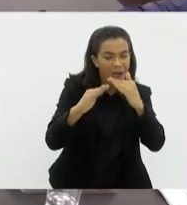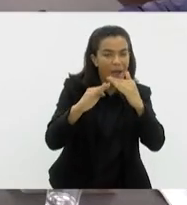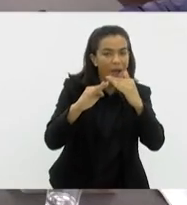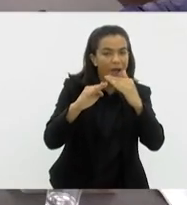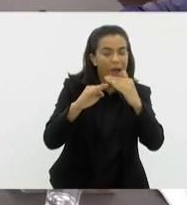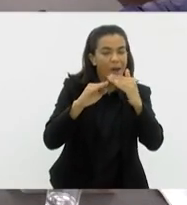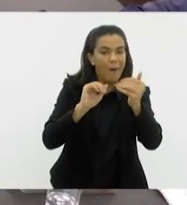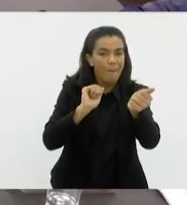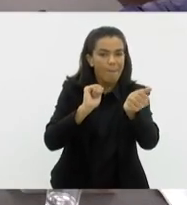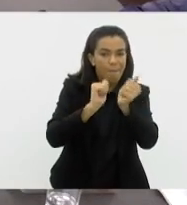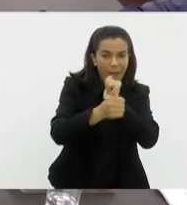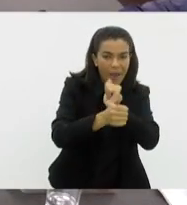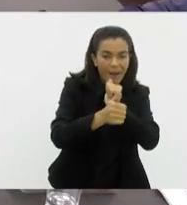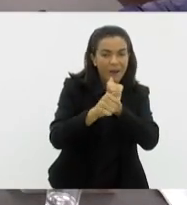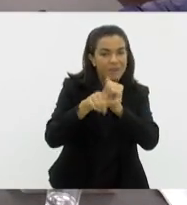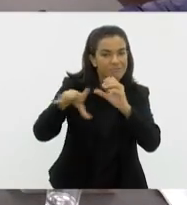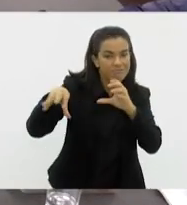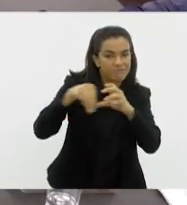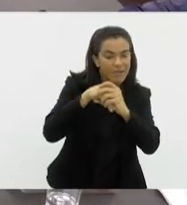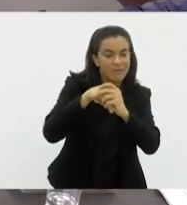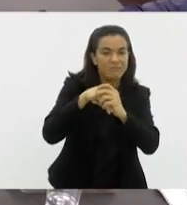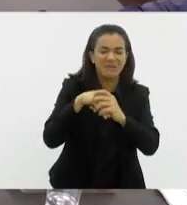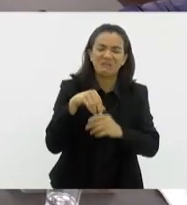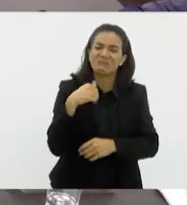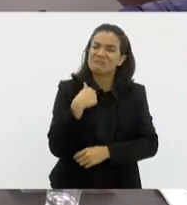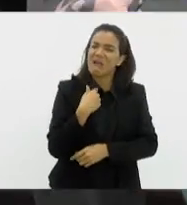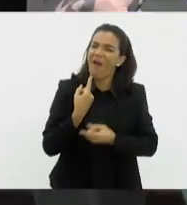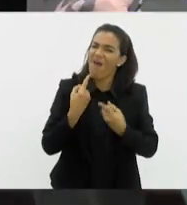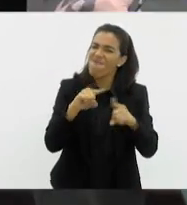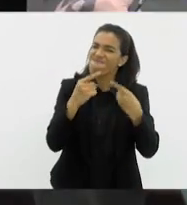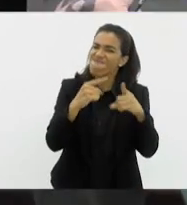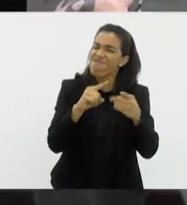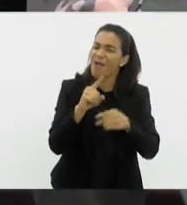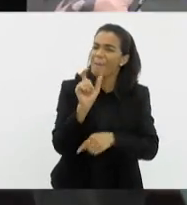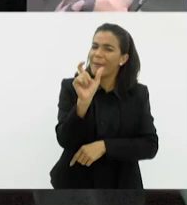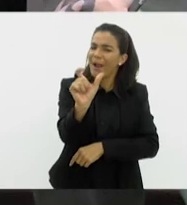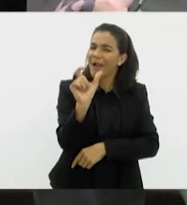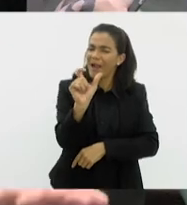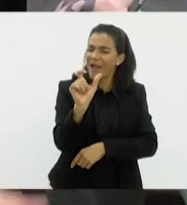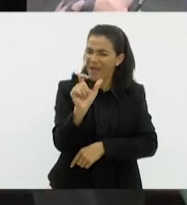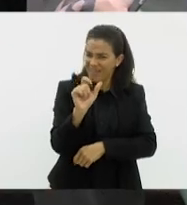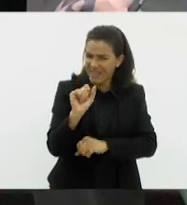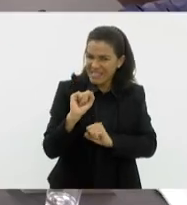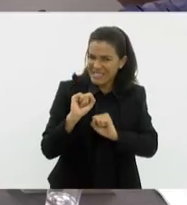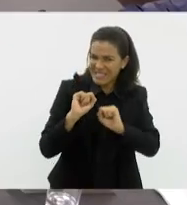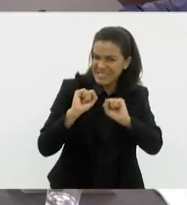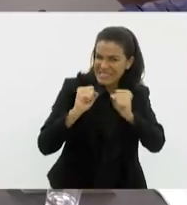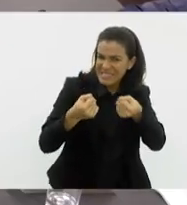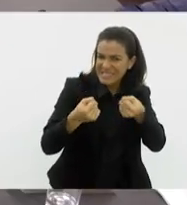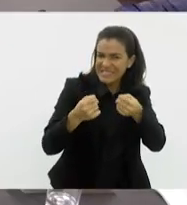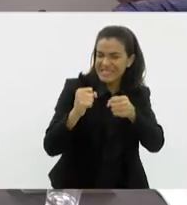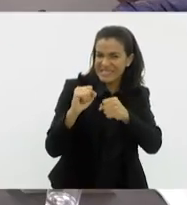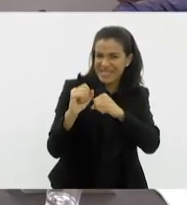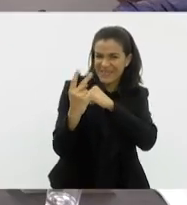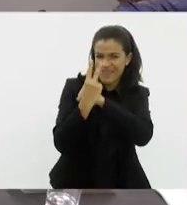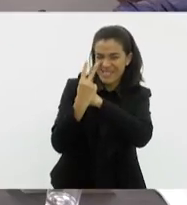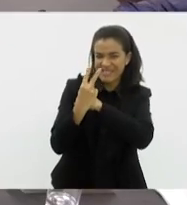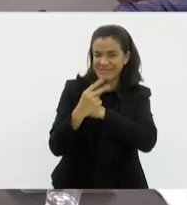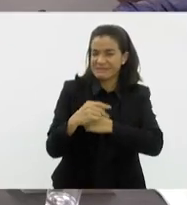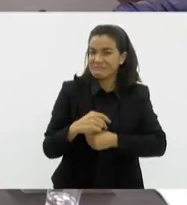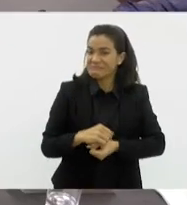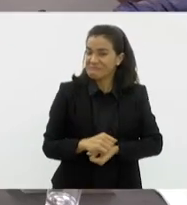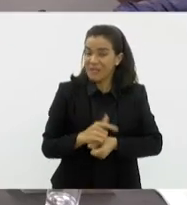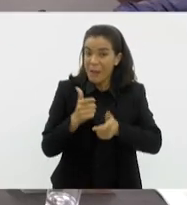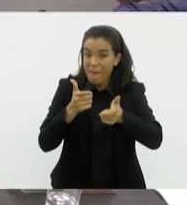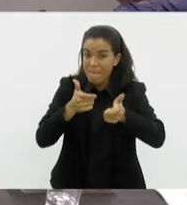pelo desporto, pelas associações. A minha implicância com a defesa. Presidente, me permite? Deputada, e tem essa questão também do tiro